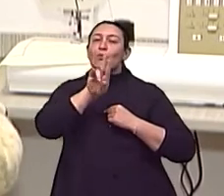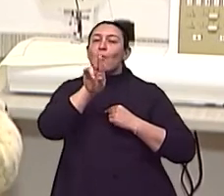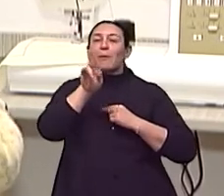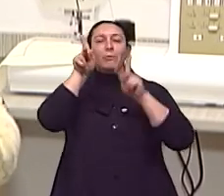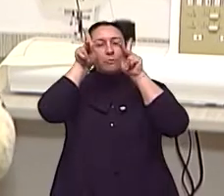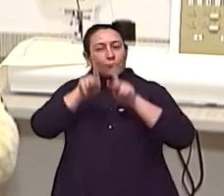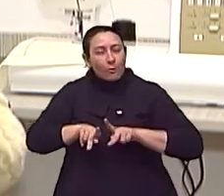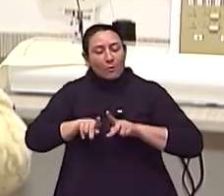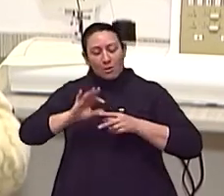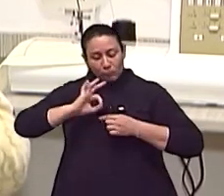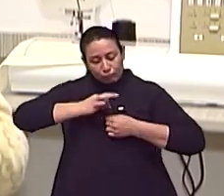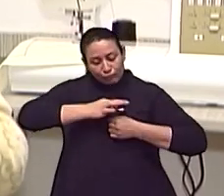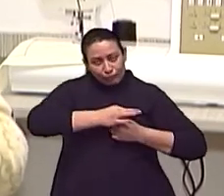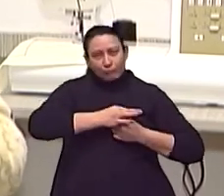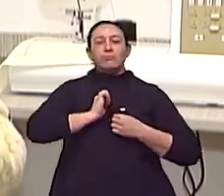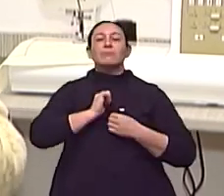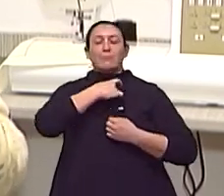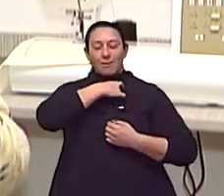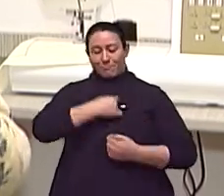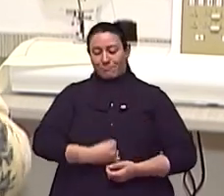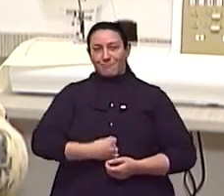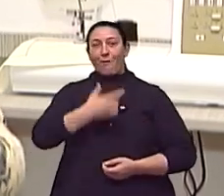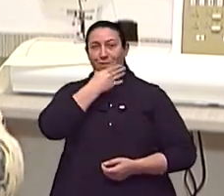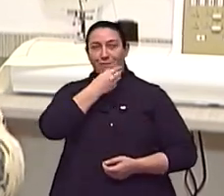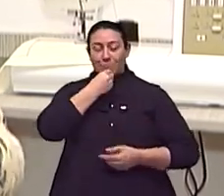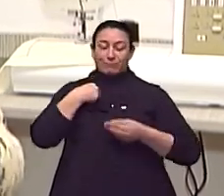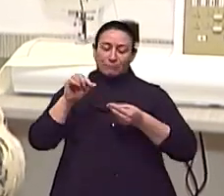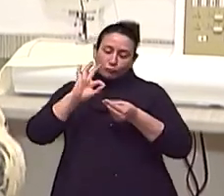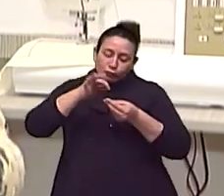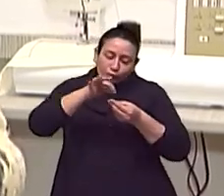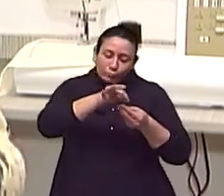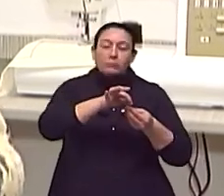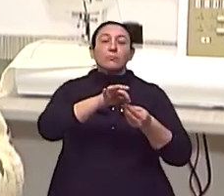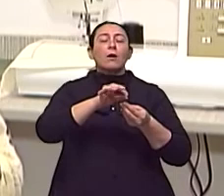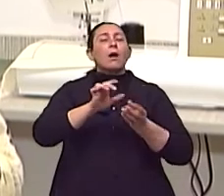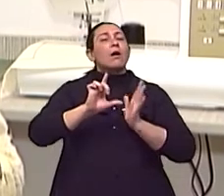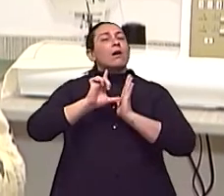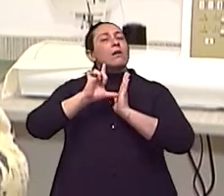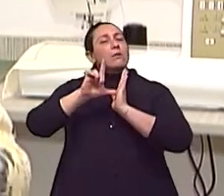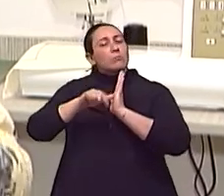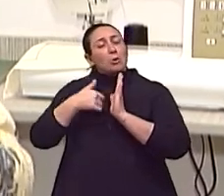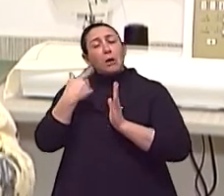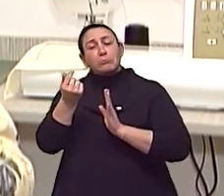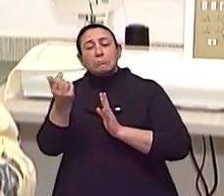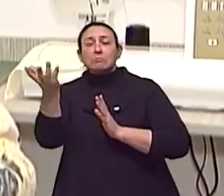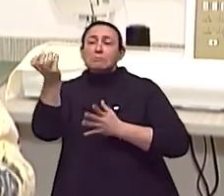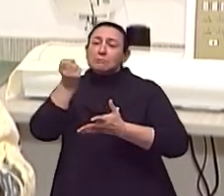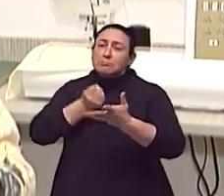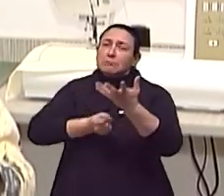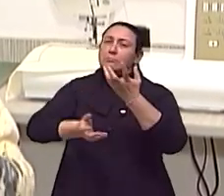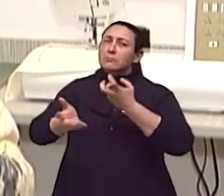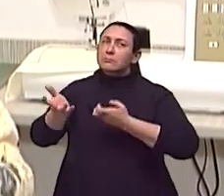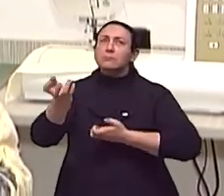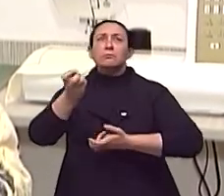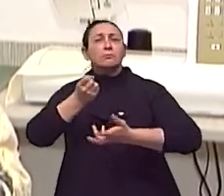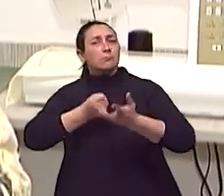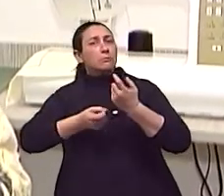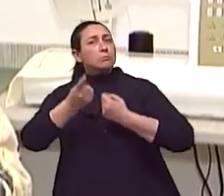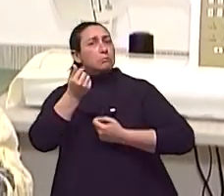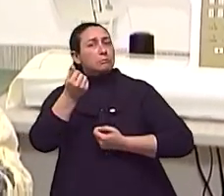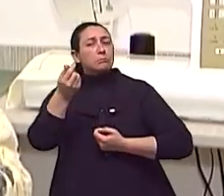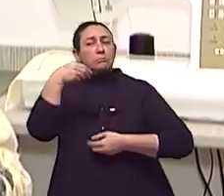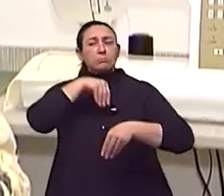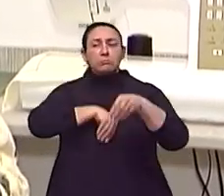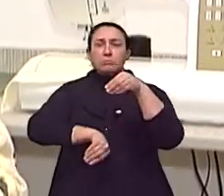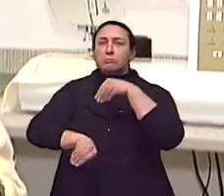pessoa então e aquela etiqueta atrás agravado comecei assim ganhava meu dinheirinho e ali foi indo foi indo até que